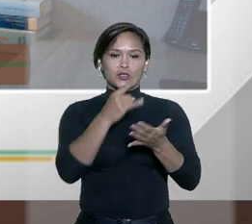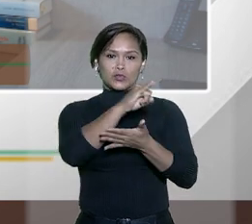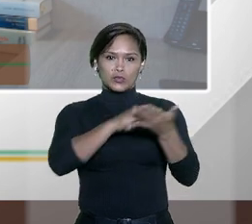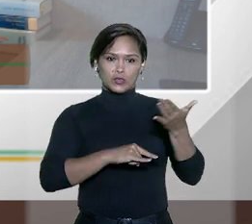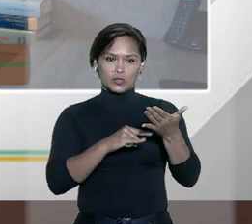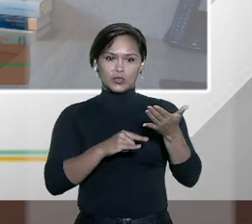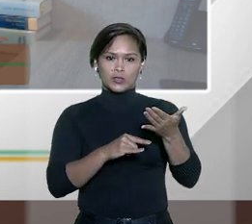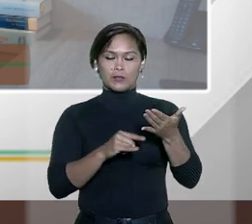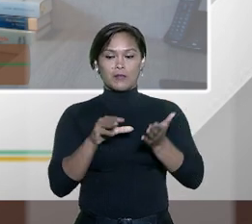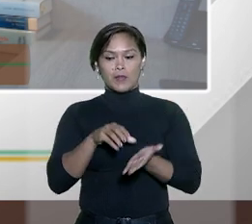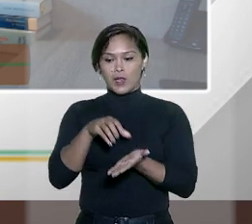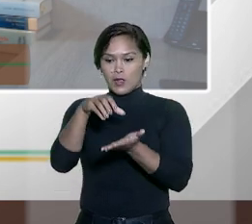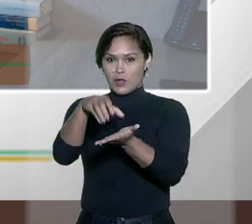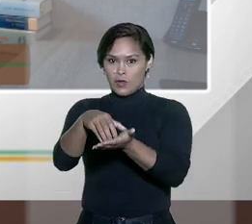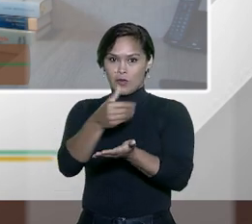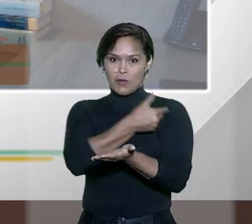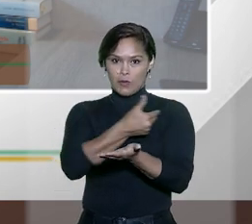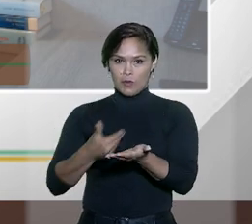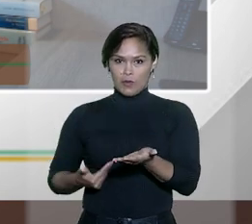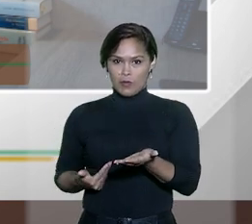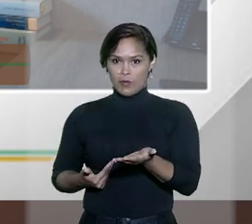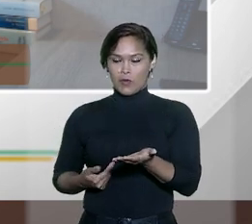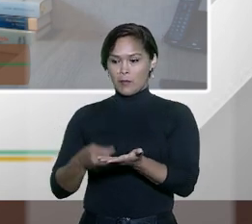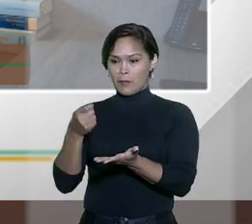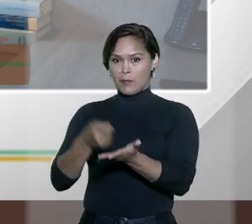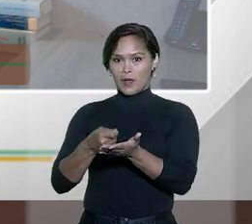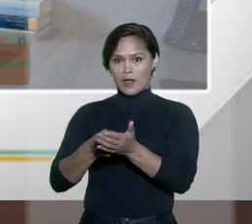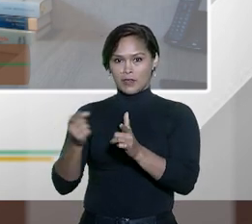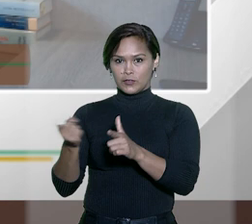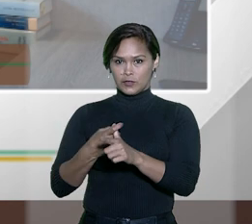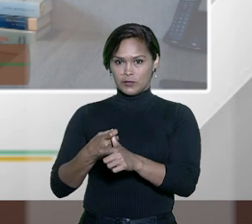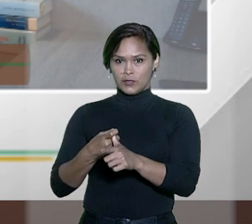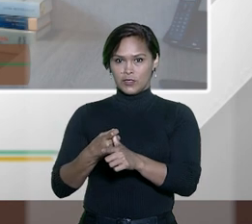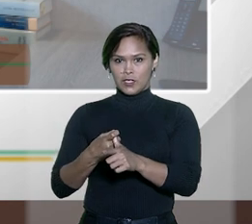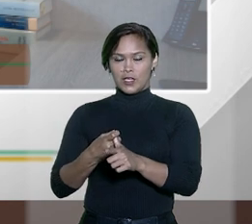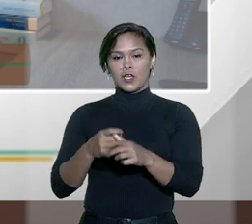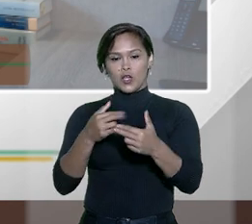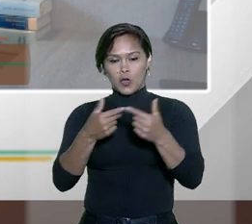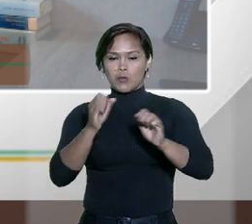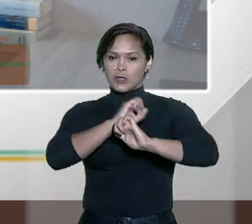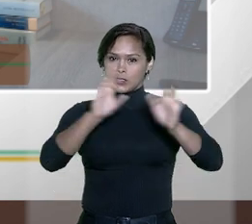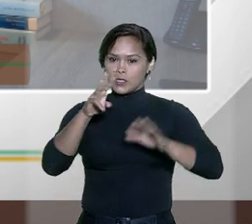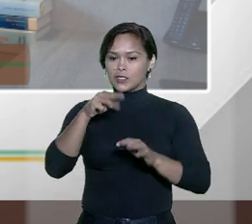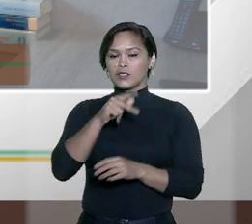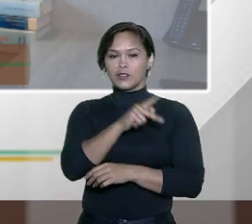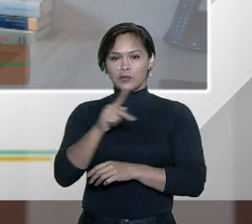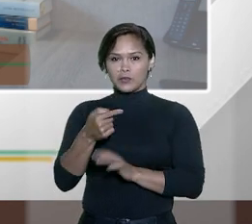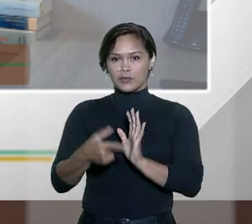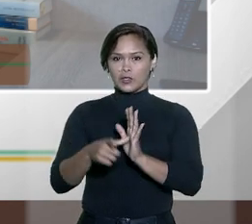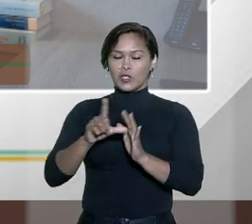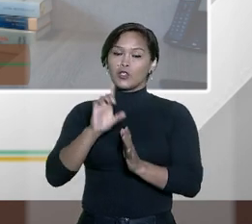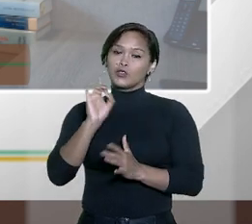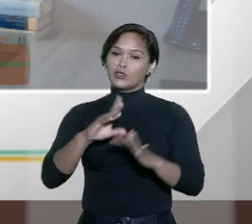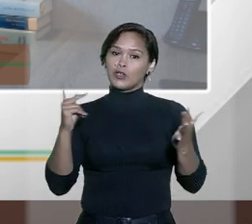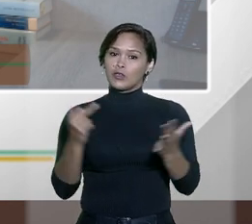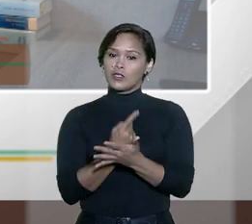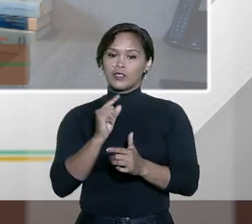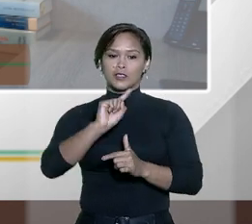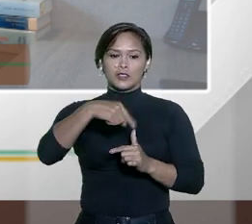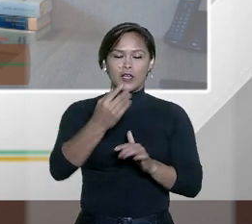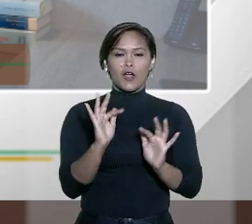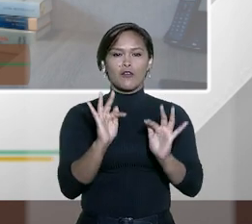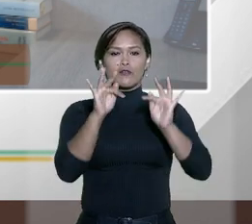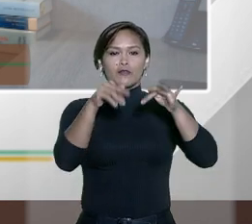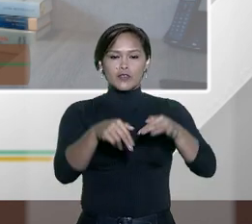expede para que o órgão público pague aquela dívida. E como bem esclareceu o doutor Marco, isso só se dá depois